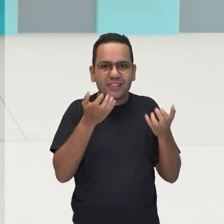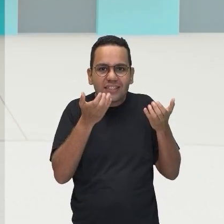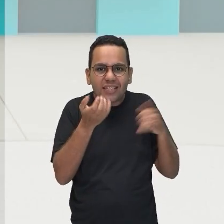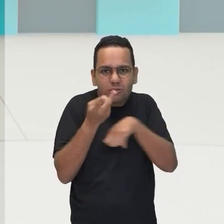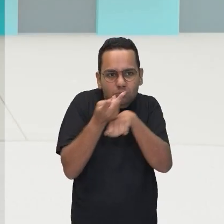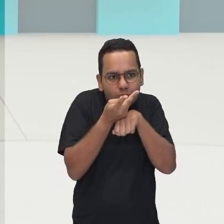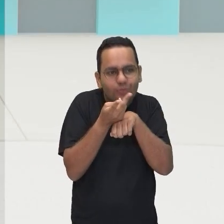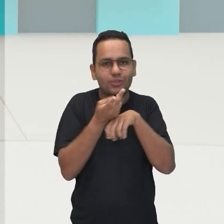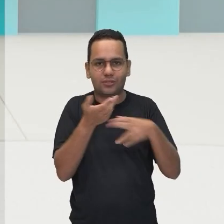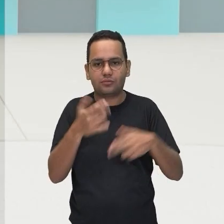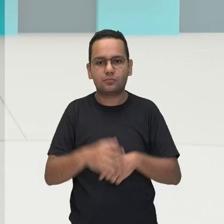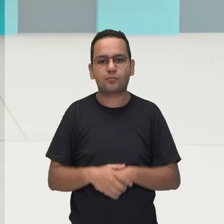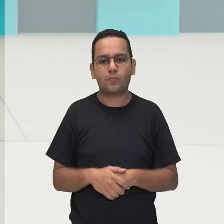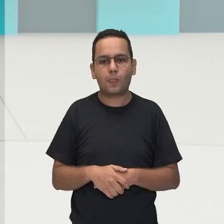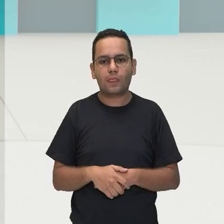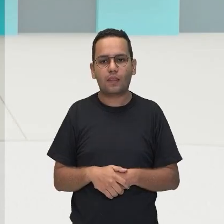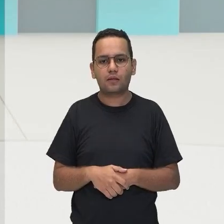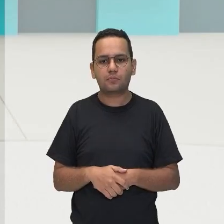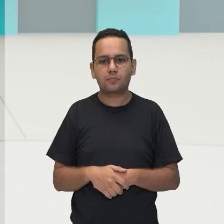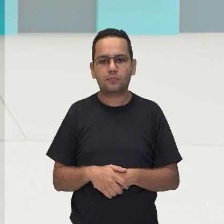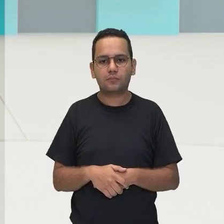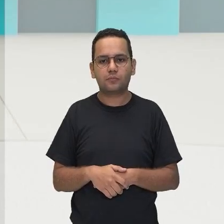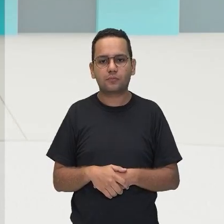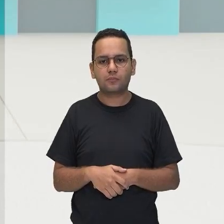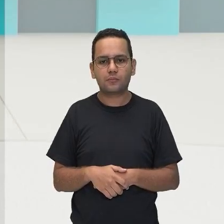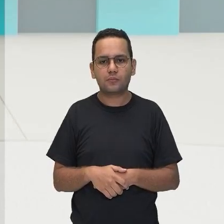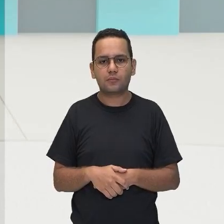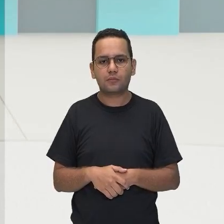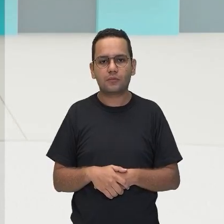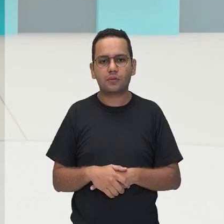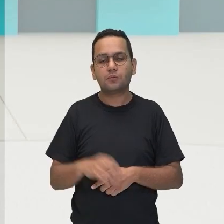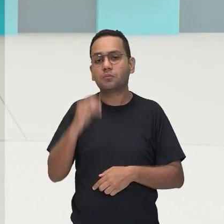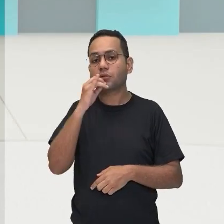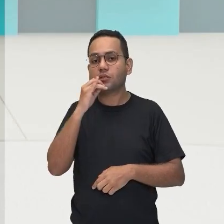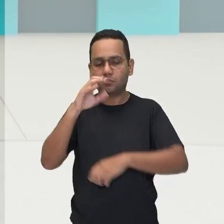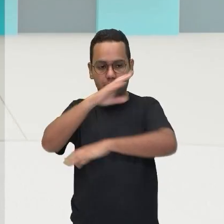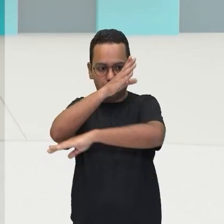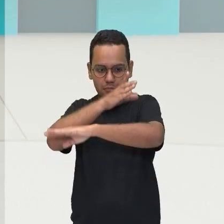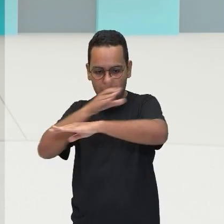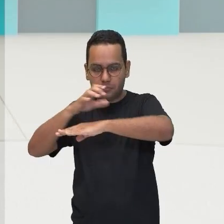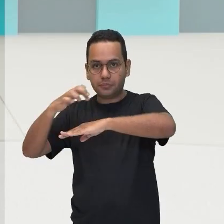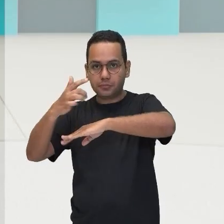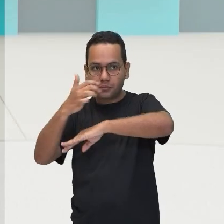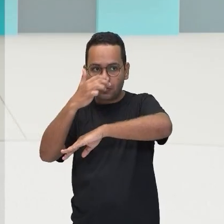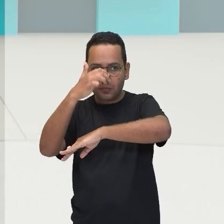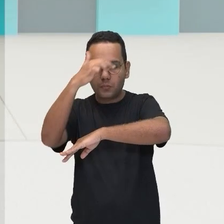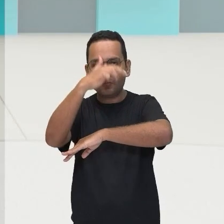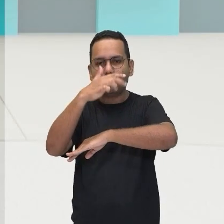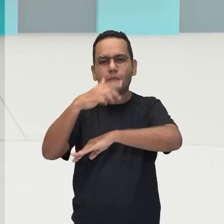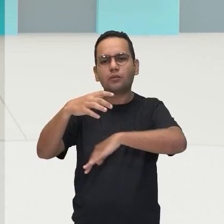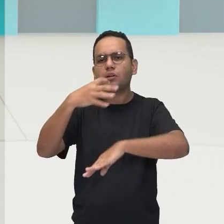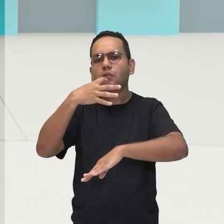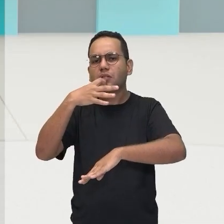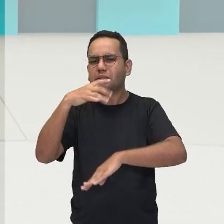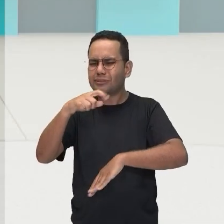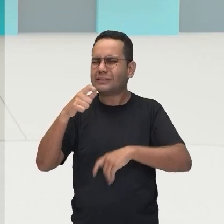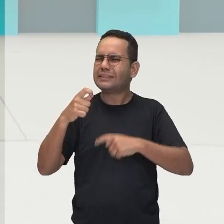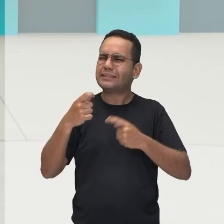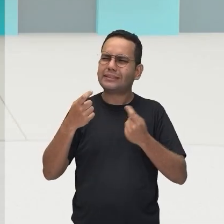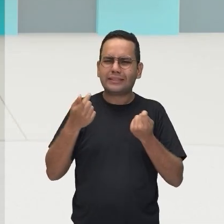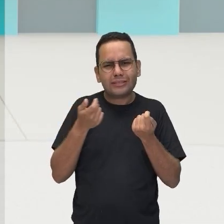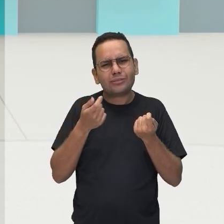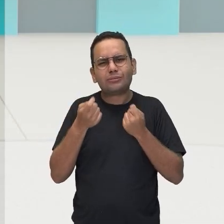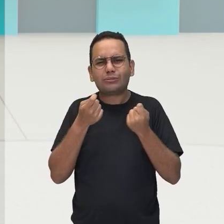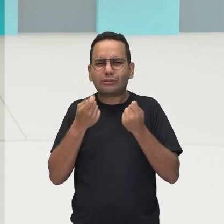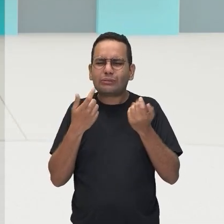vai estar fazendo, por exemplo, no montanismo, você vai conhecendo, né, as suas limitações, você vai conhecendo um pouco mais